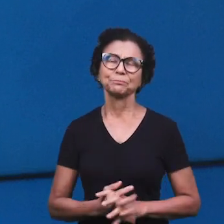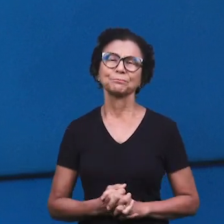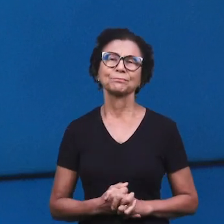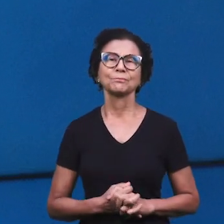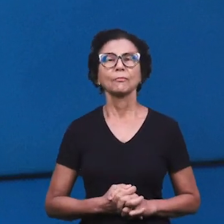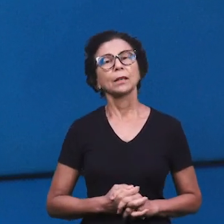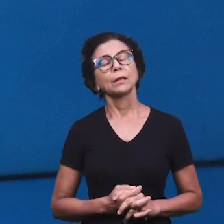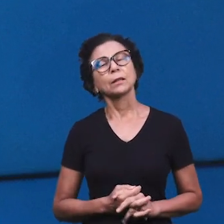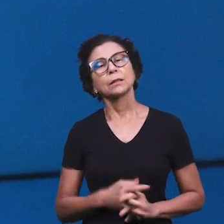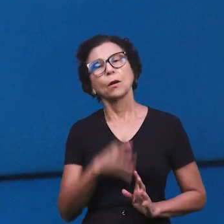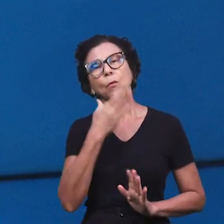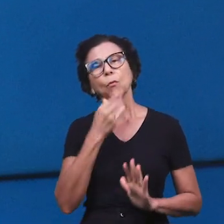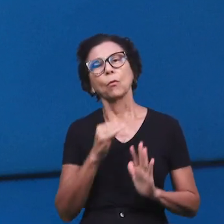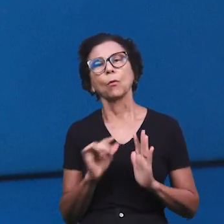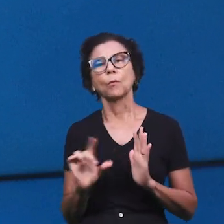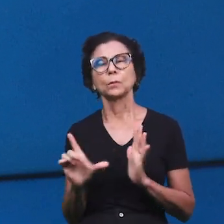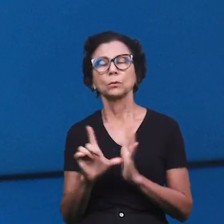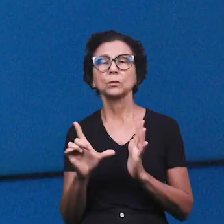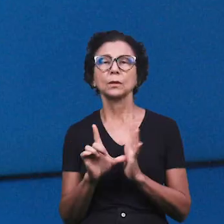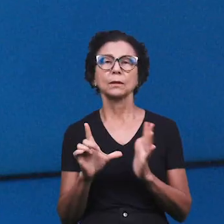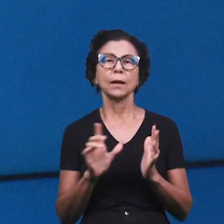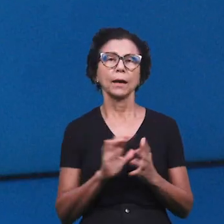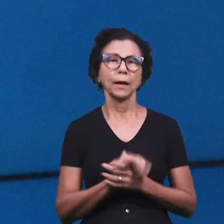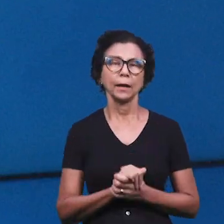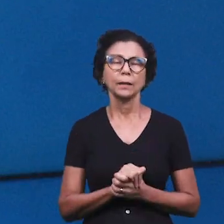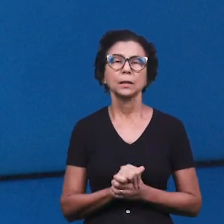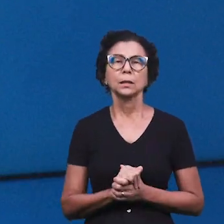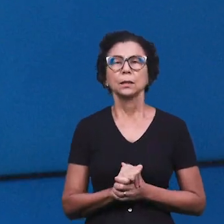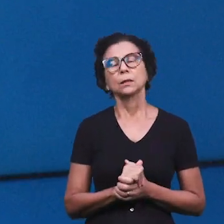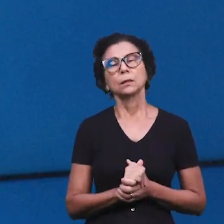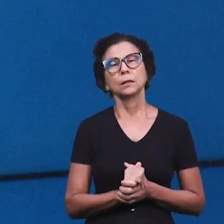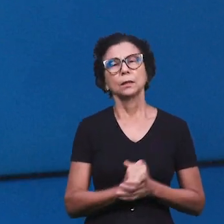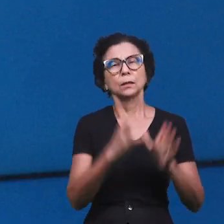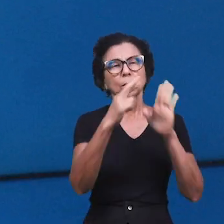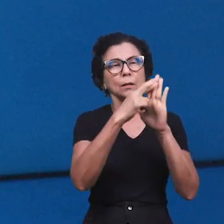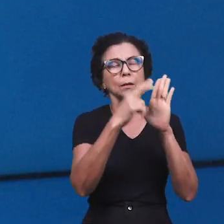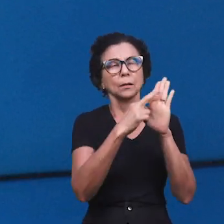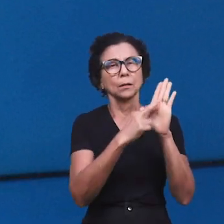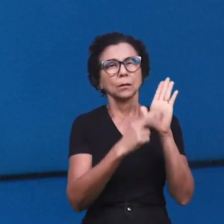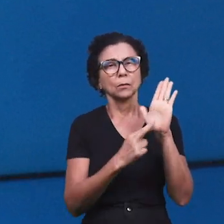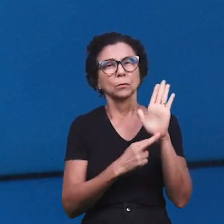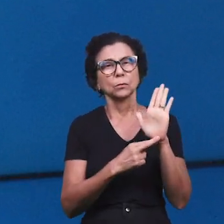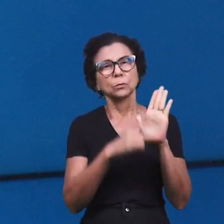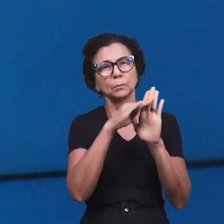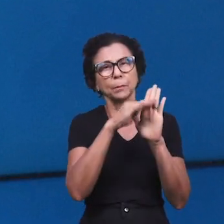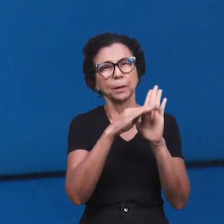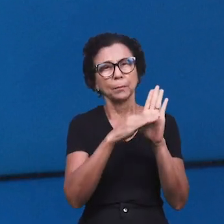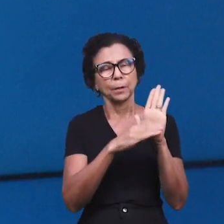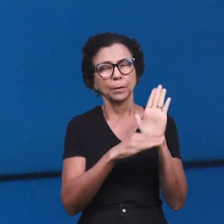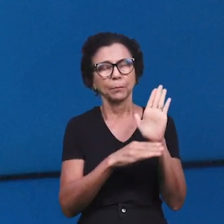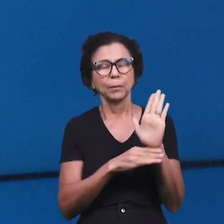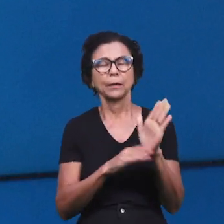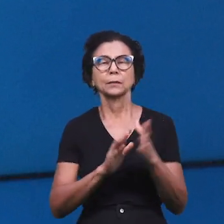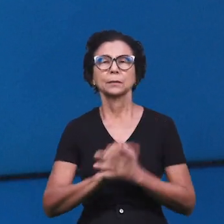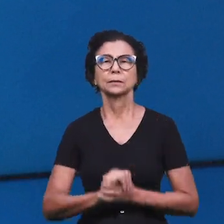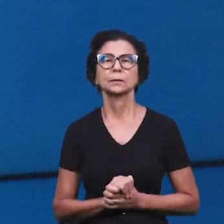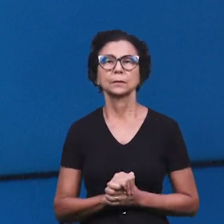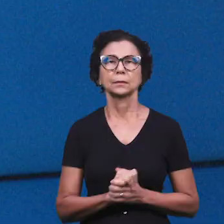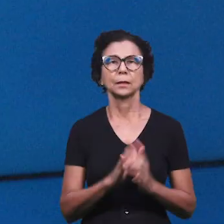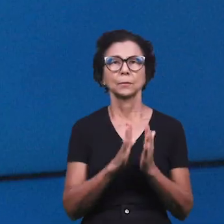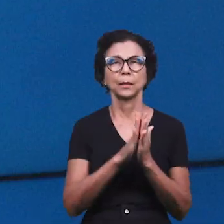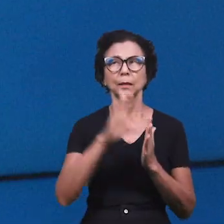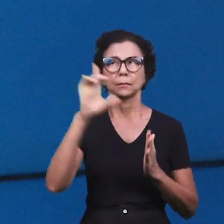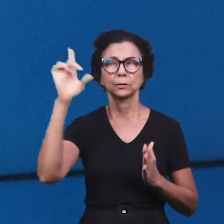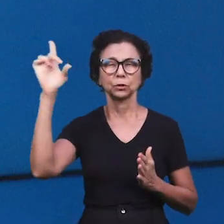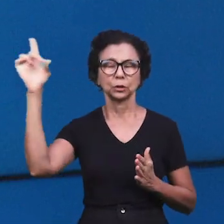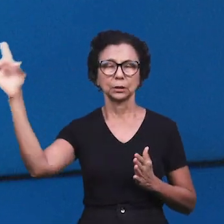palavra de Deus, que são chamados os princípios, conforme cada um dos irmãos pôde citar, né? Que foi a supremacia da fé sobre as